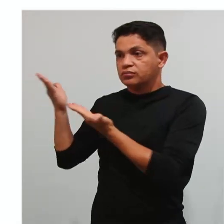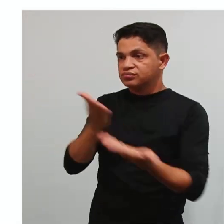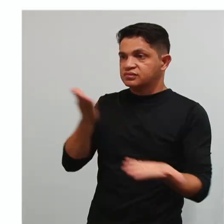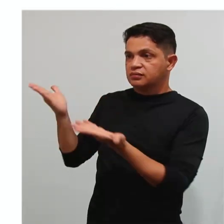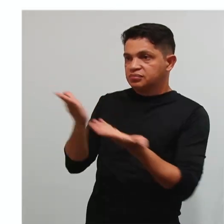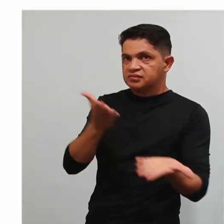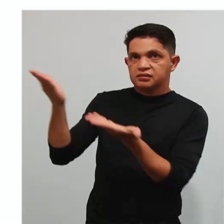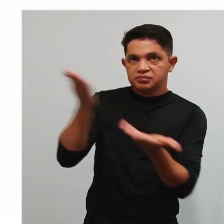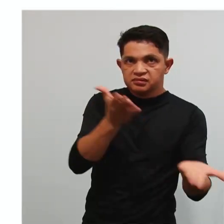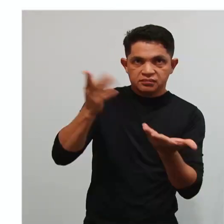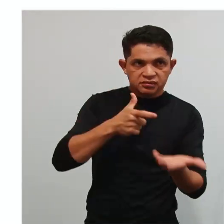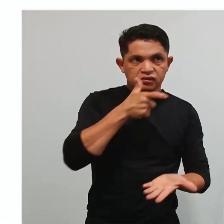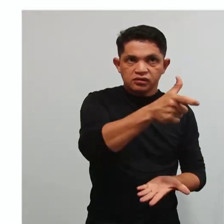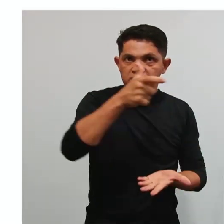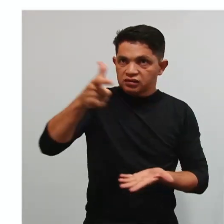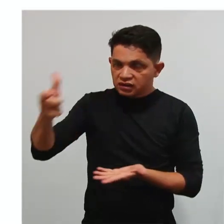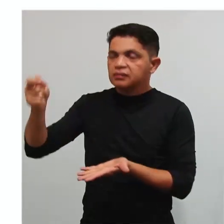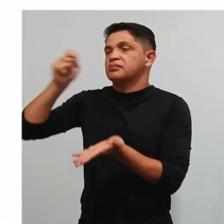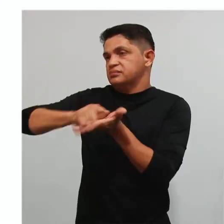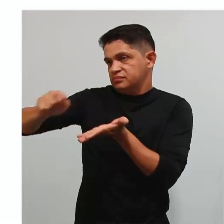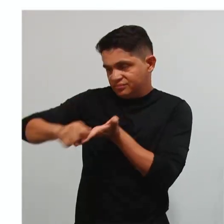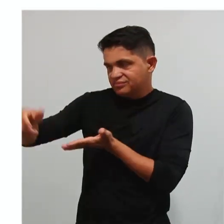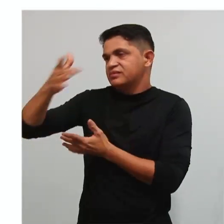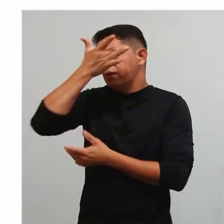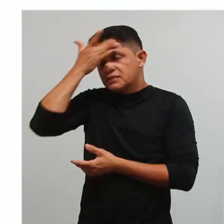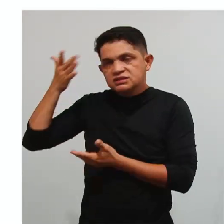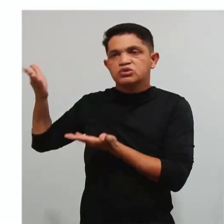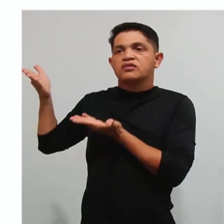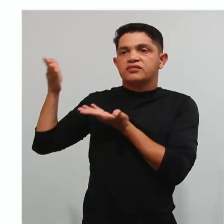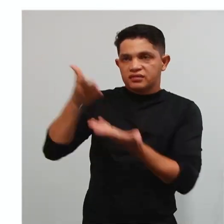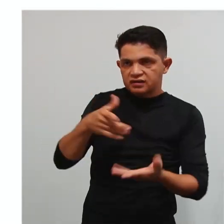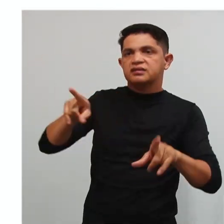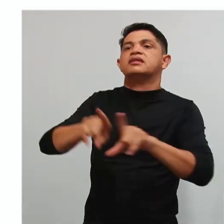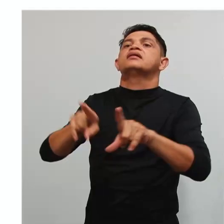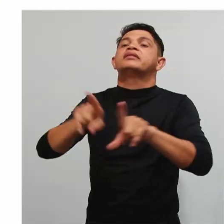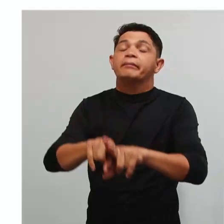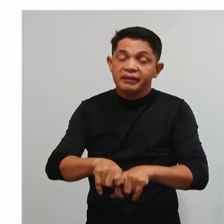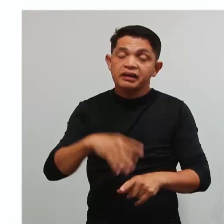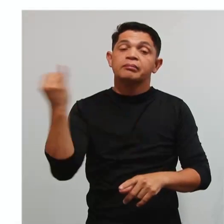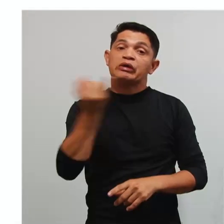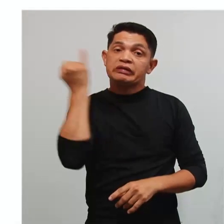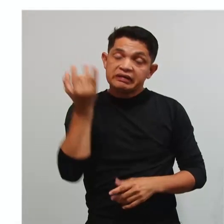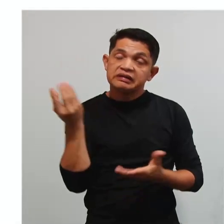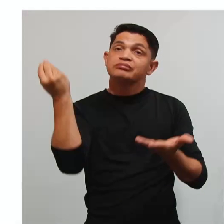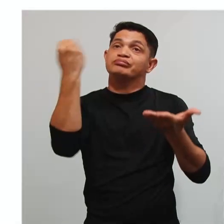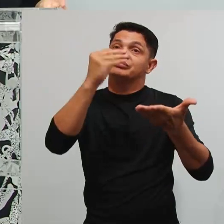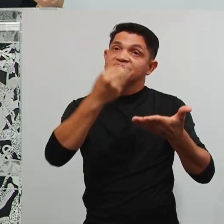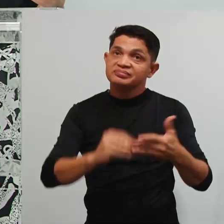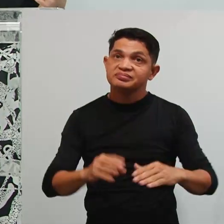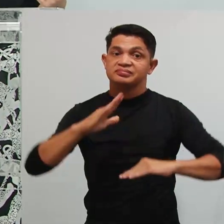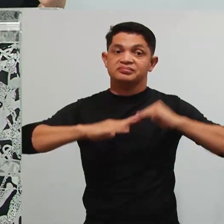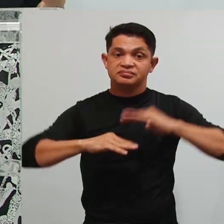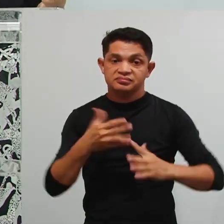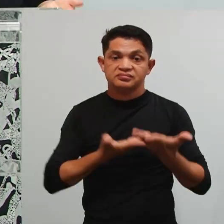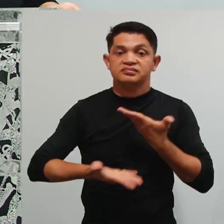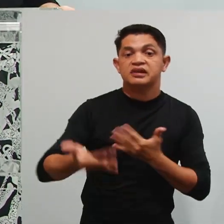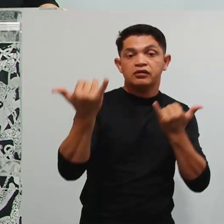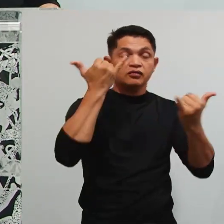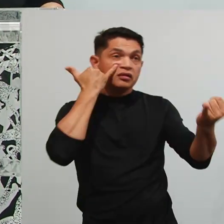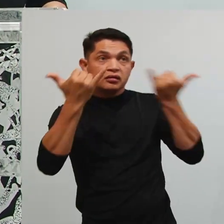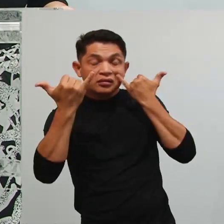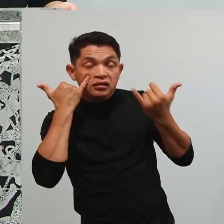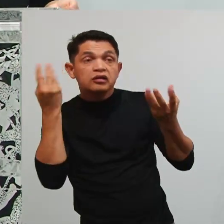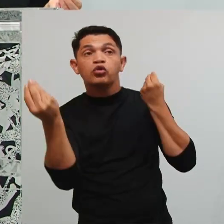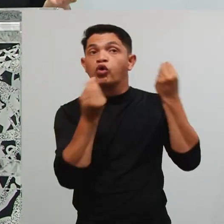é importante que tenha a assinatura dos presentes para poder, né, até saber, porque dependendo se for uma